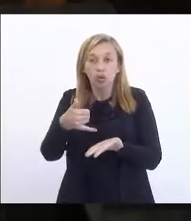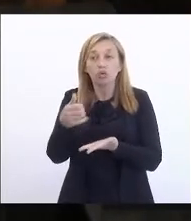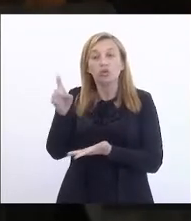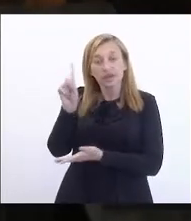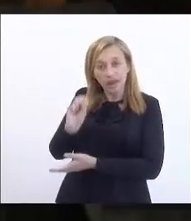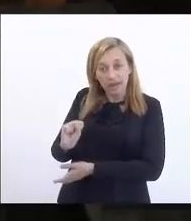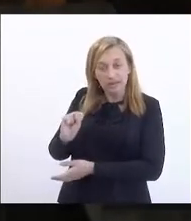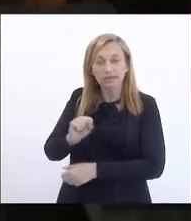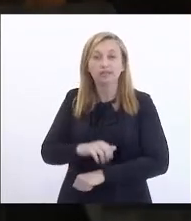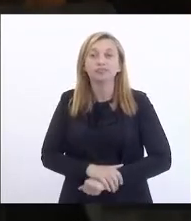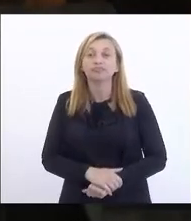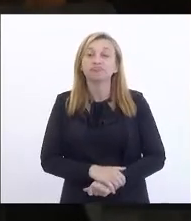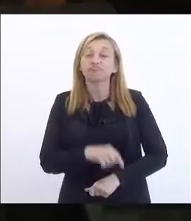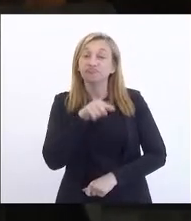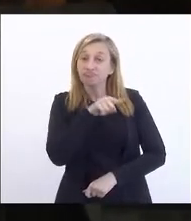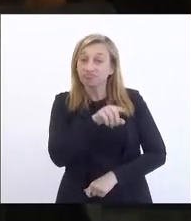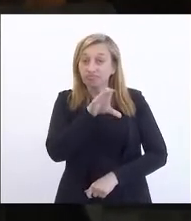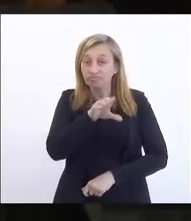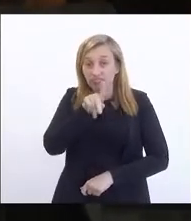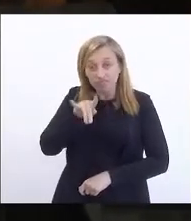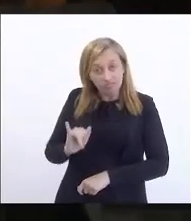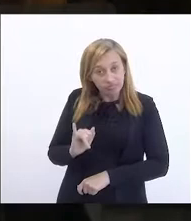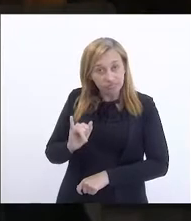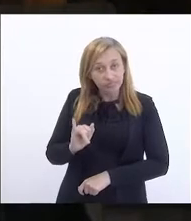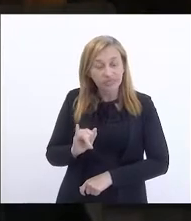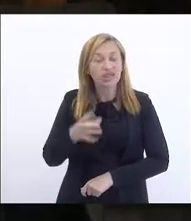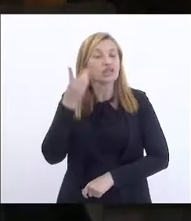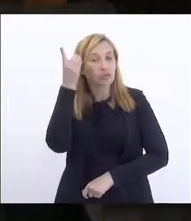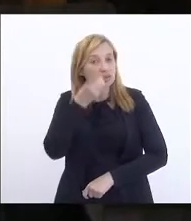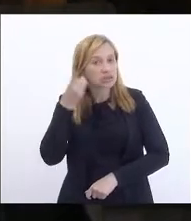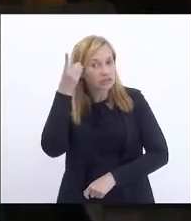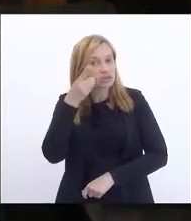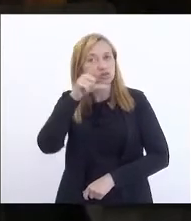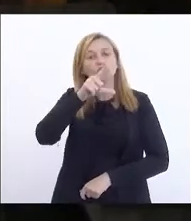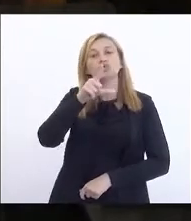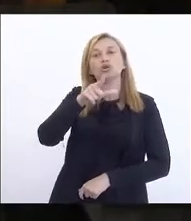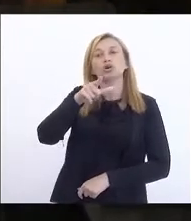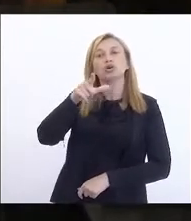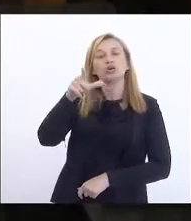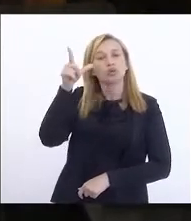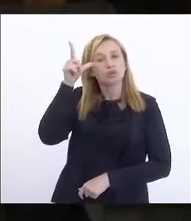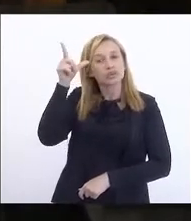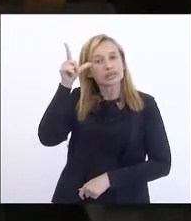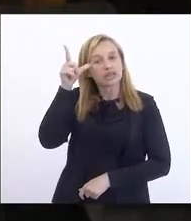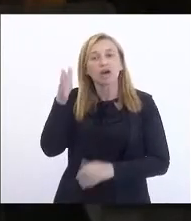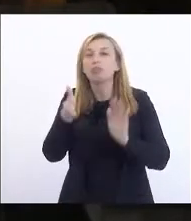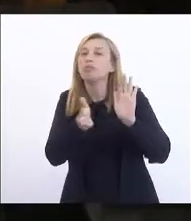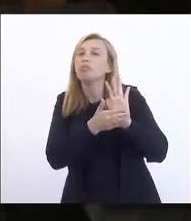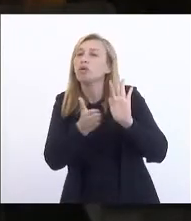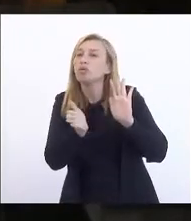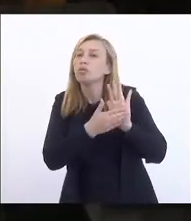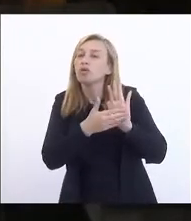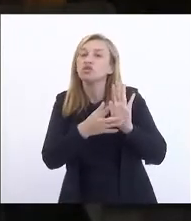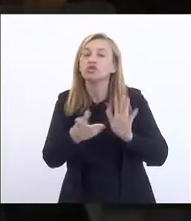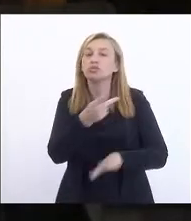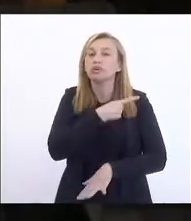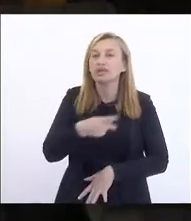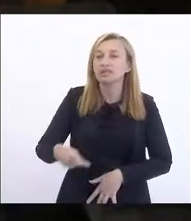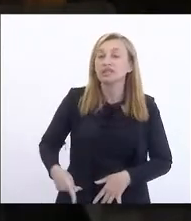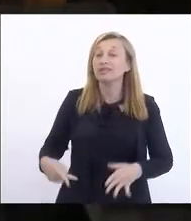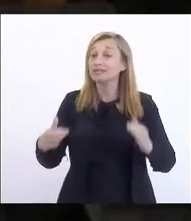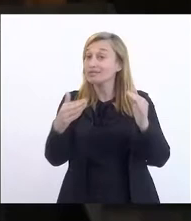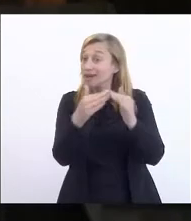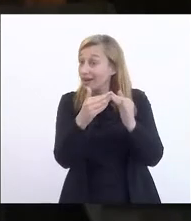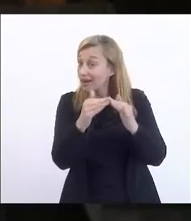Esta CPI, deputada Lucinha, foi proposta pelo presidente da